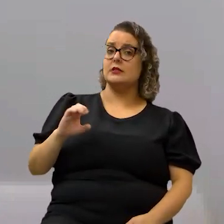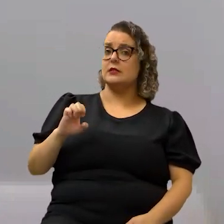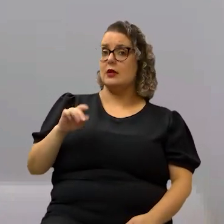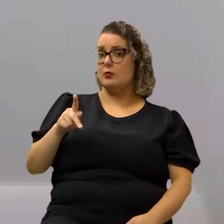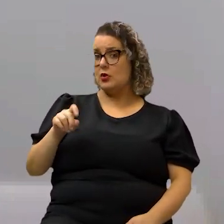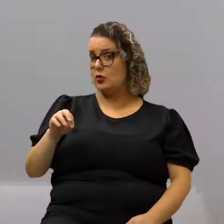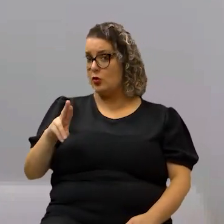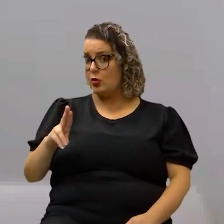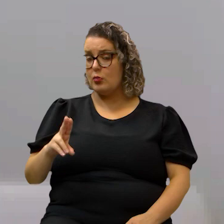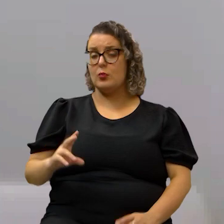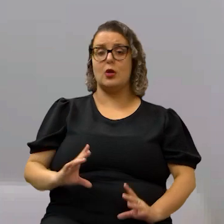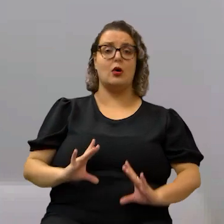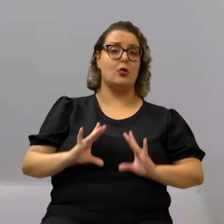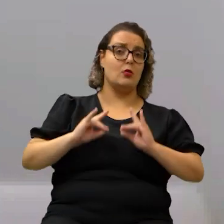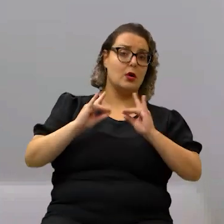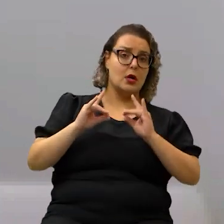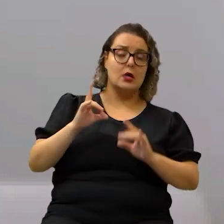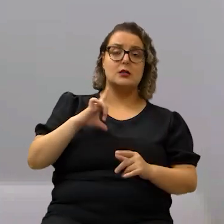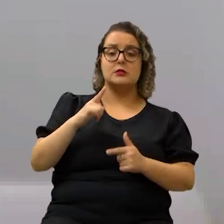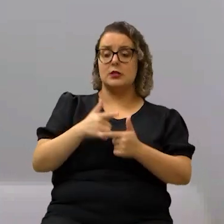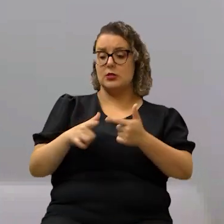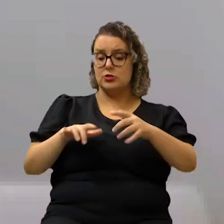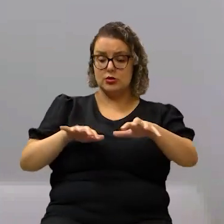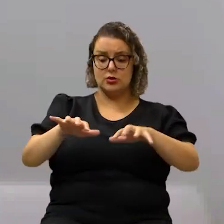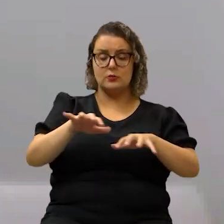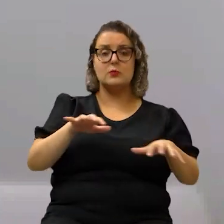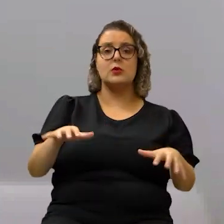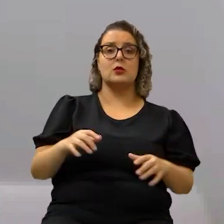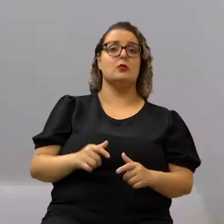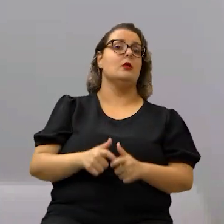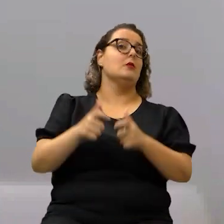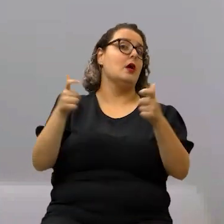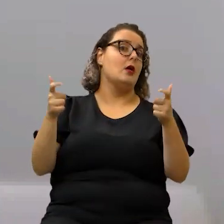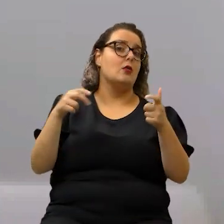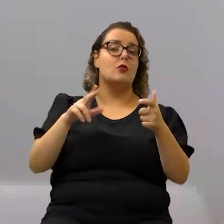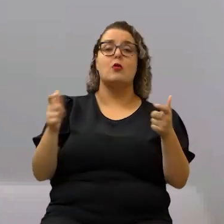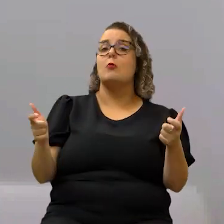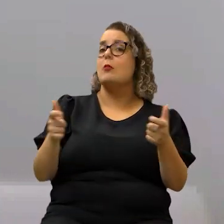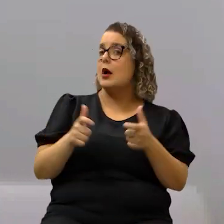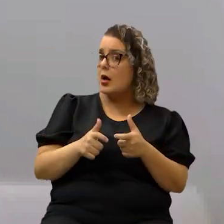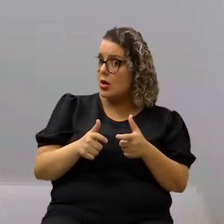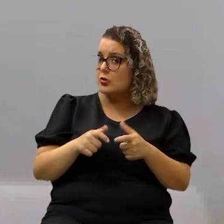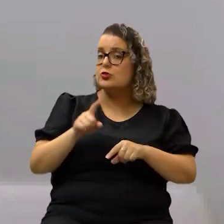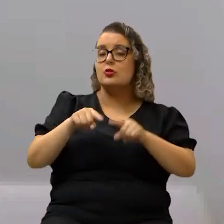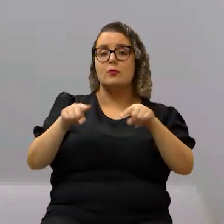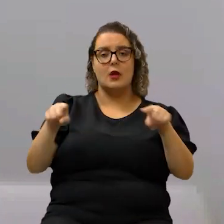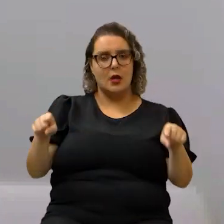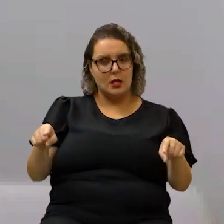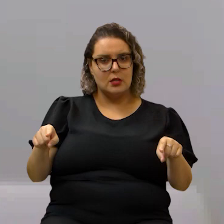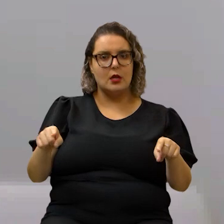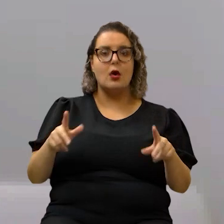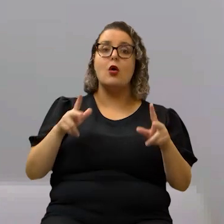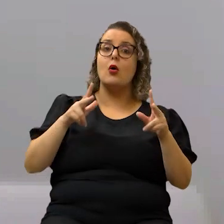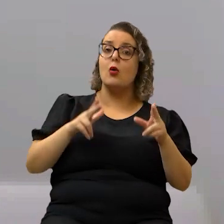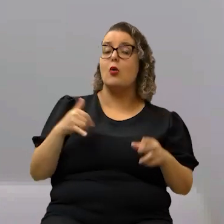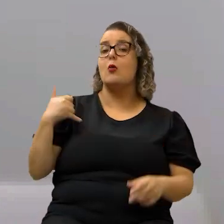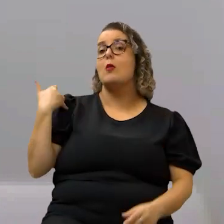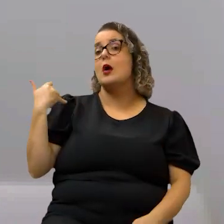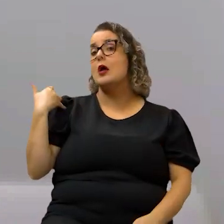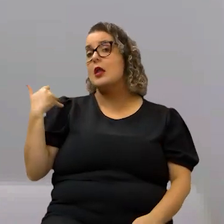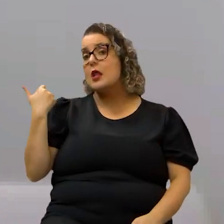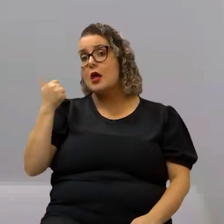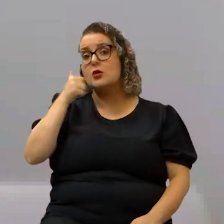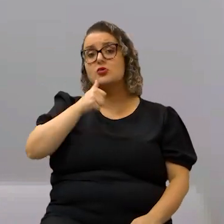receptor para hormônio, se ele tem um índice de divisão alto ou baixo, varia muito de acordo